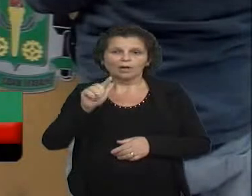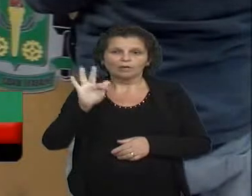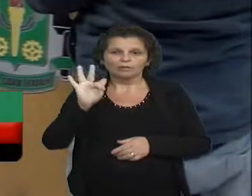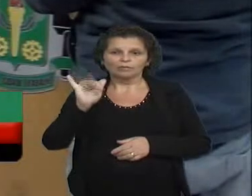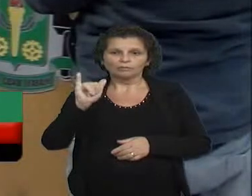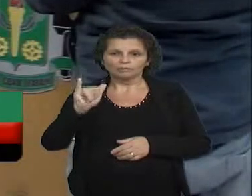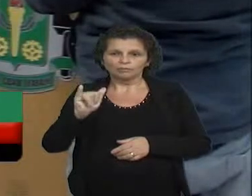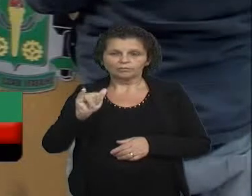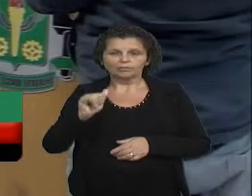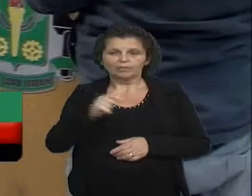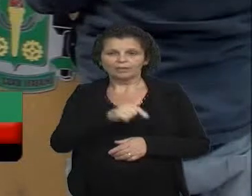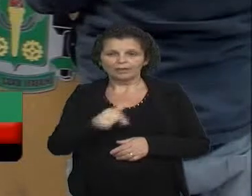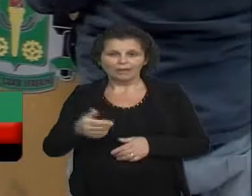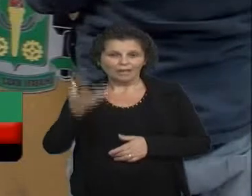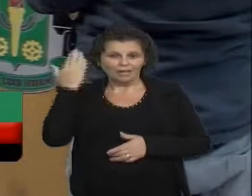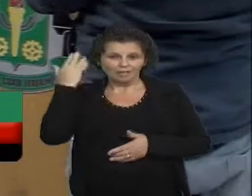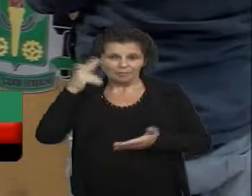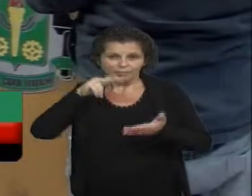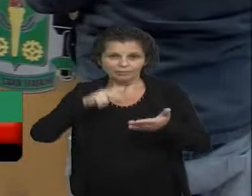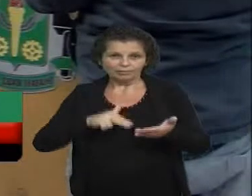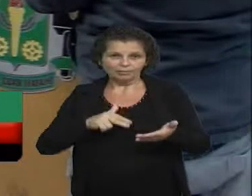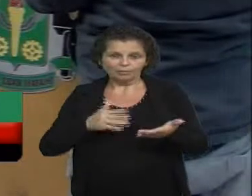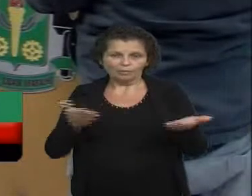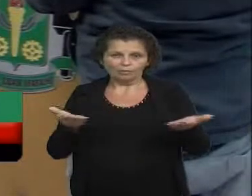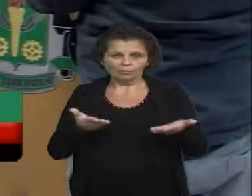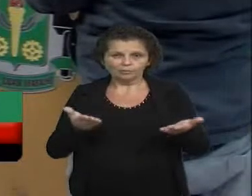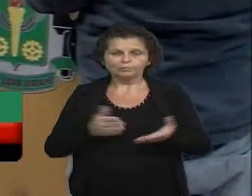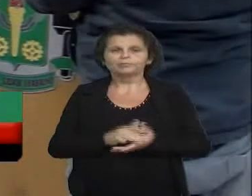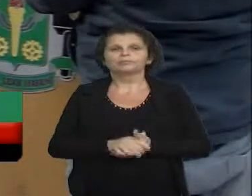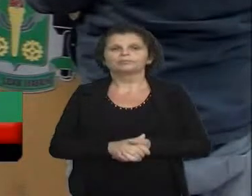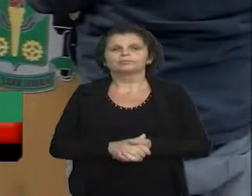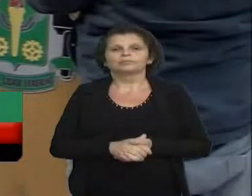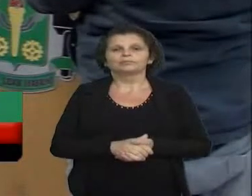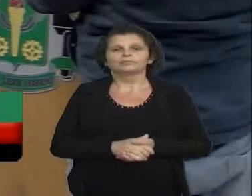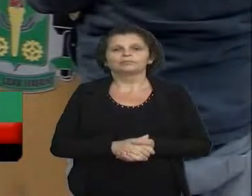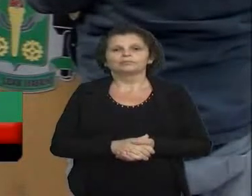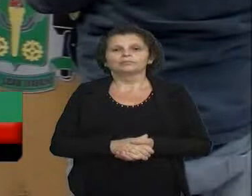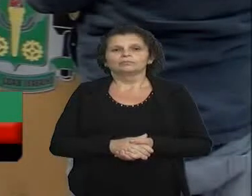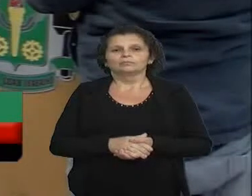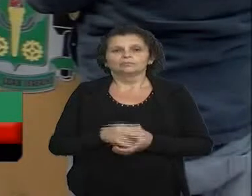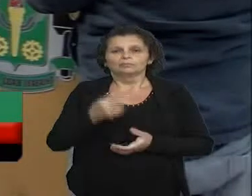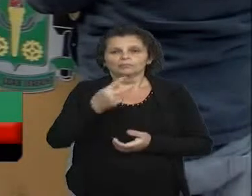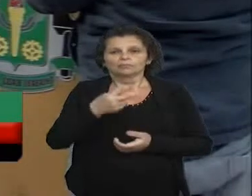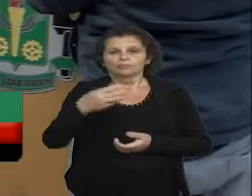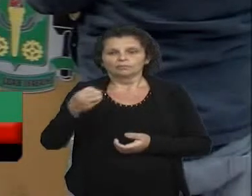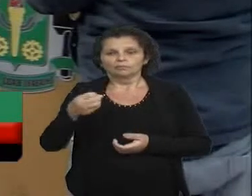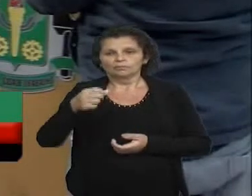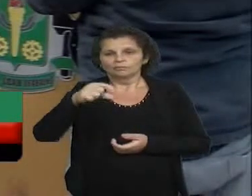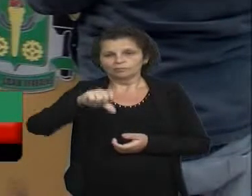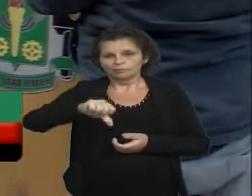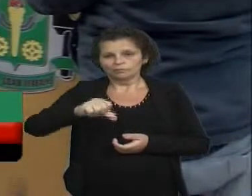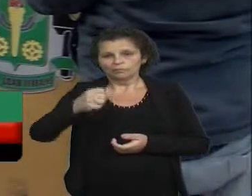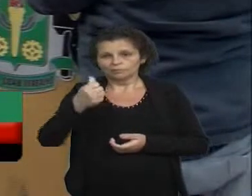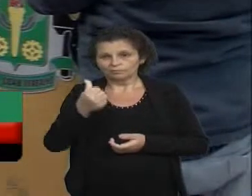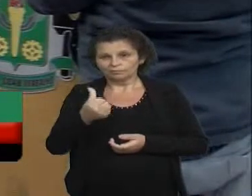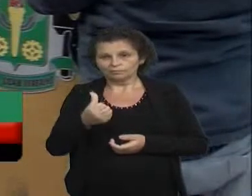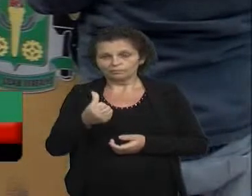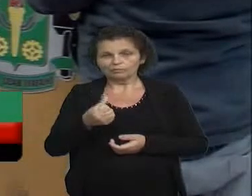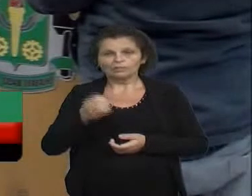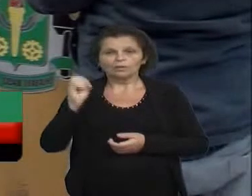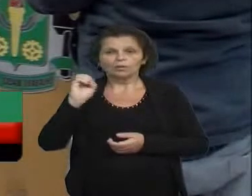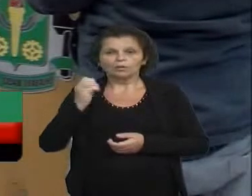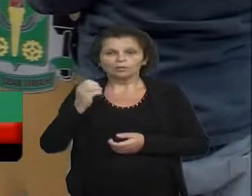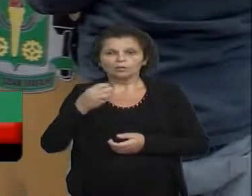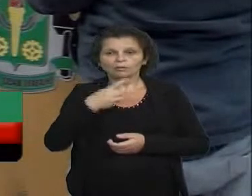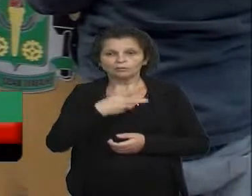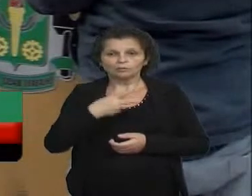ter sido lido na semana passada, e nós o leremos agora. Ofício número 2096 de 2022, Osasco,